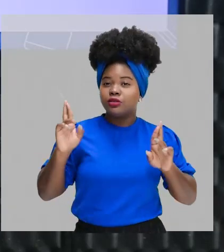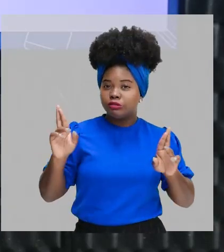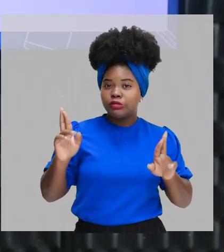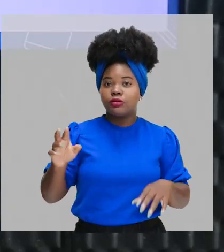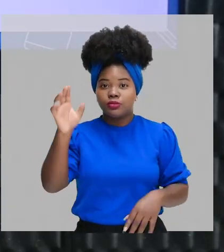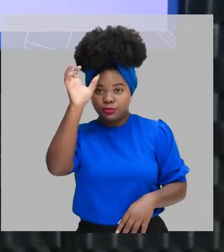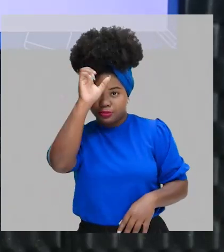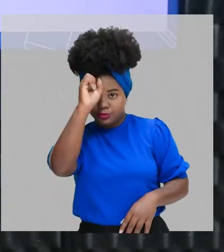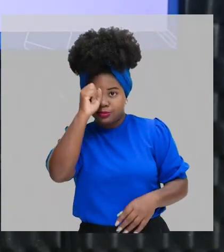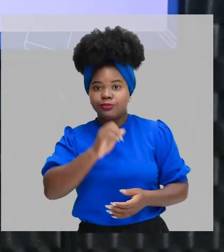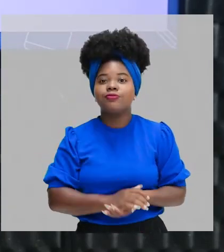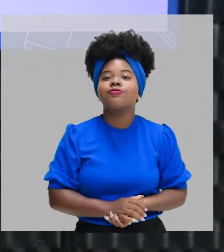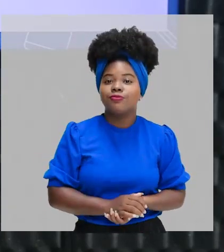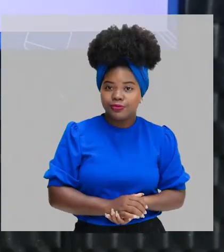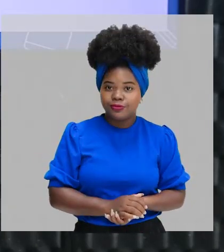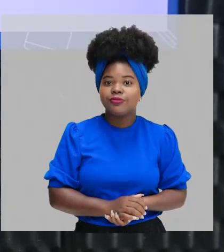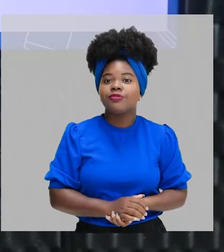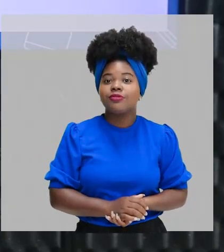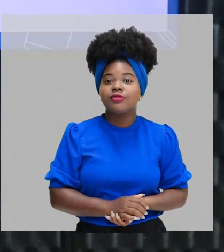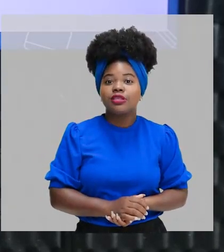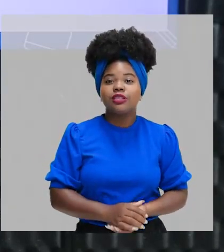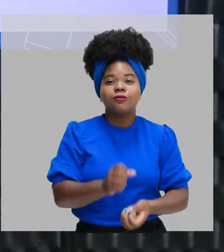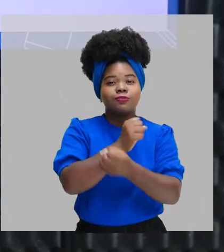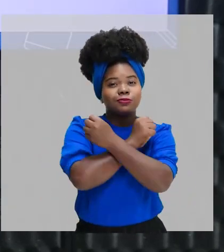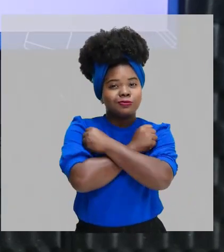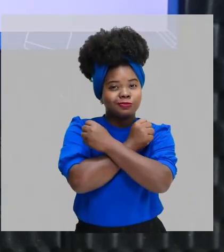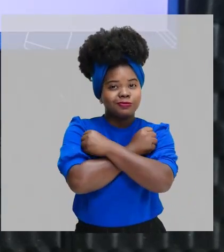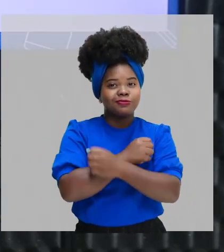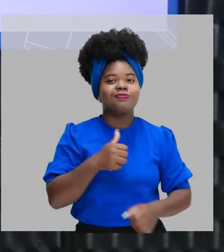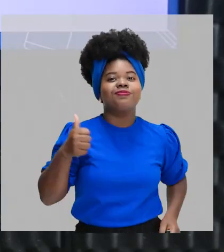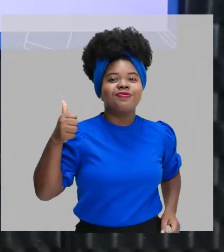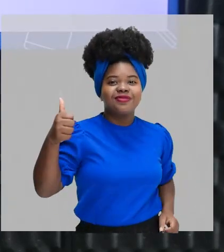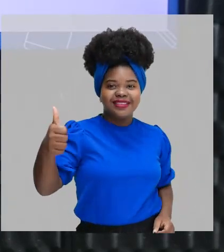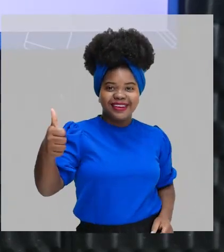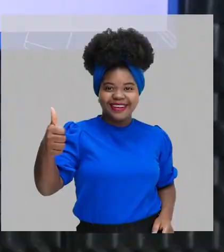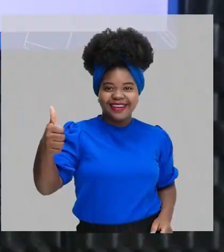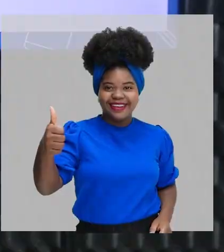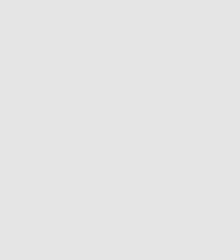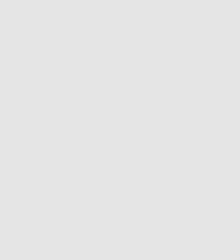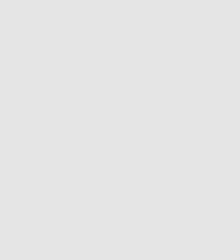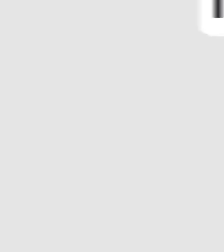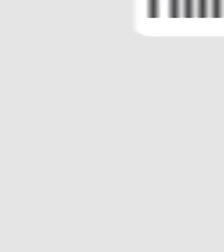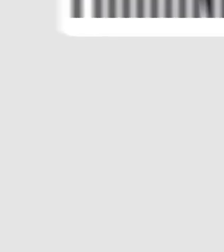Espero que vocês tenham gostado. Vou ficando por aqui, turminha. Forte abraço. Valeu!